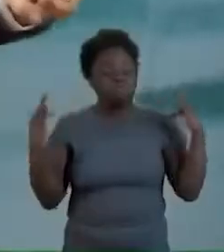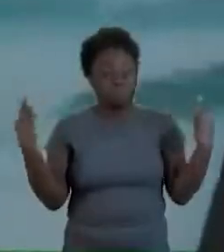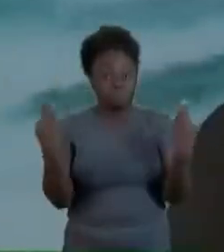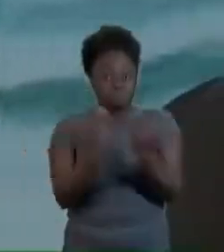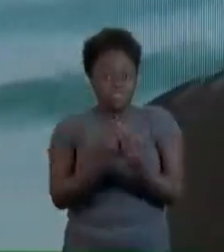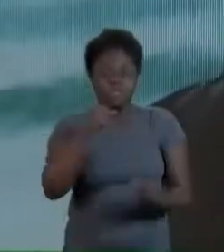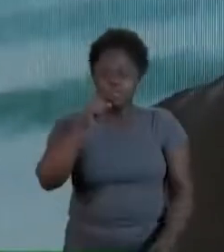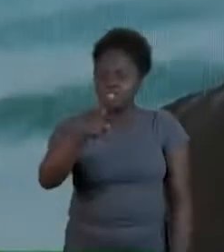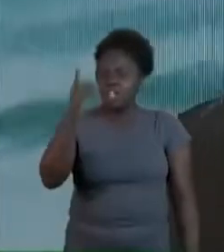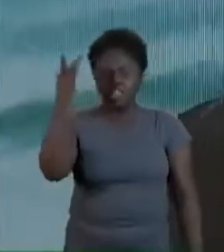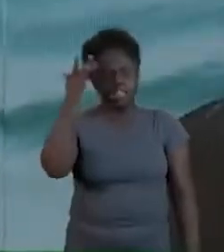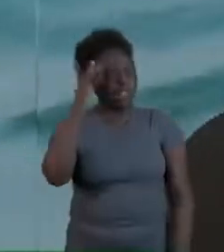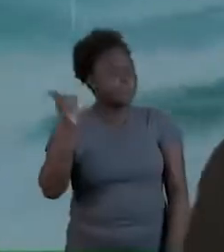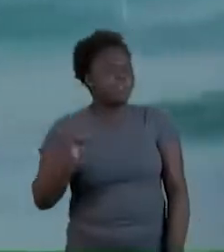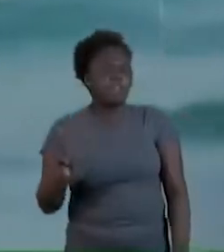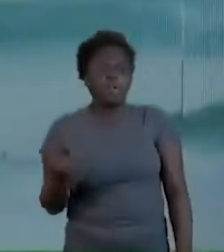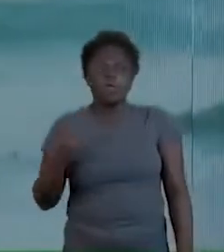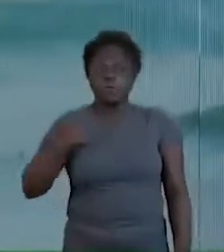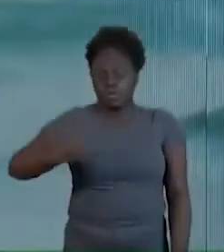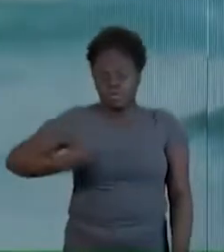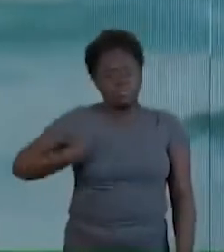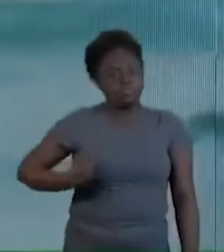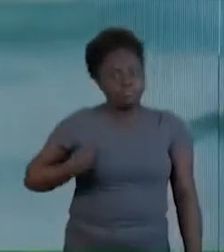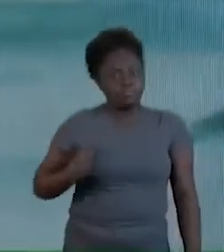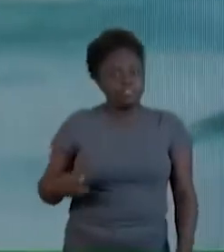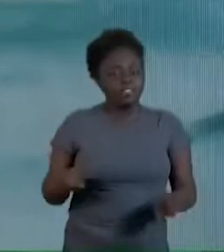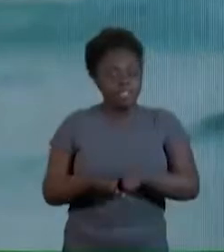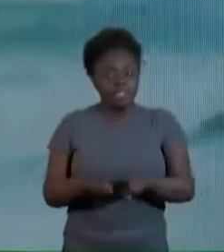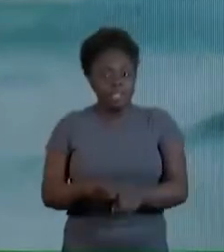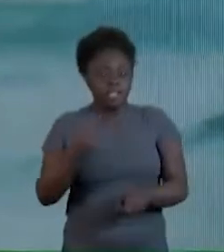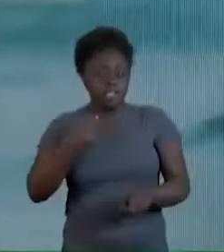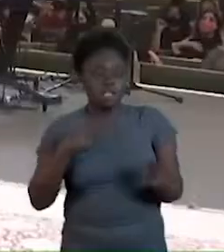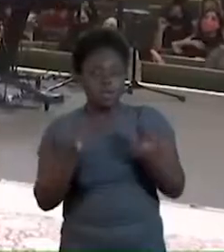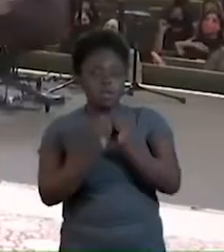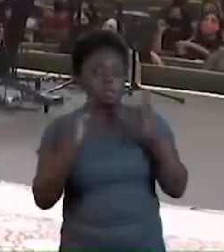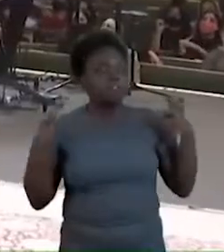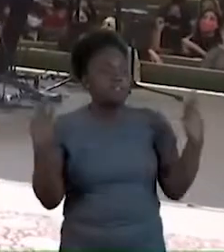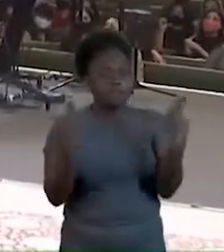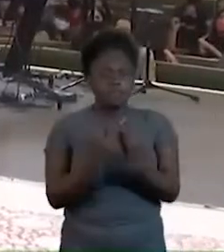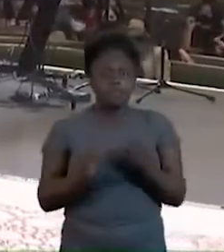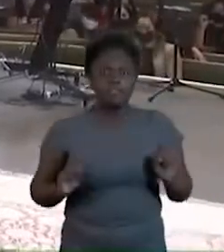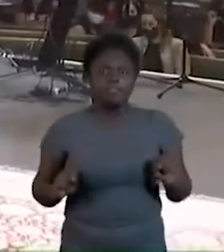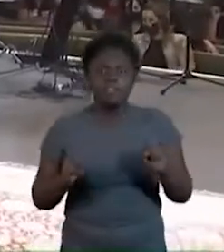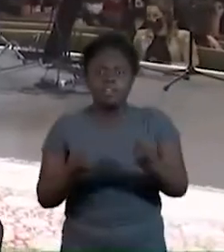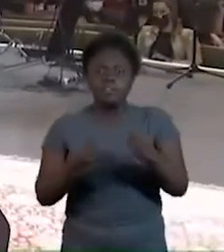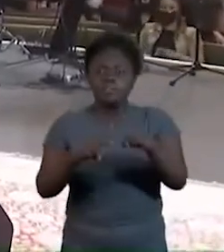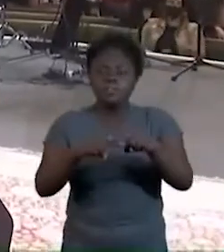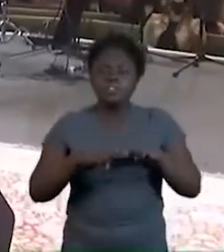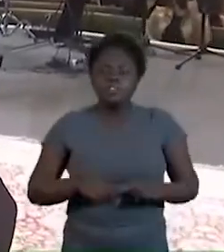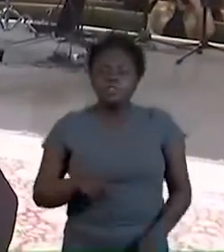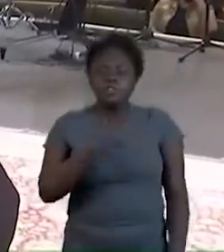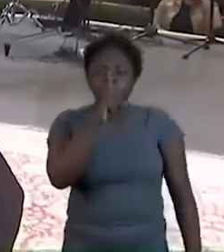Você não sabe o que eu vivi e o que eu e a minha família enfrentamos, então...